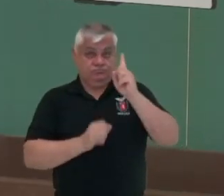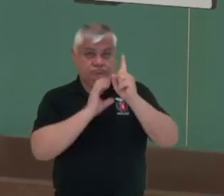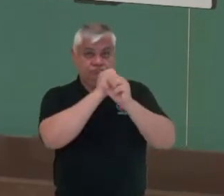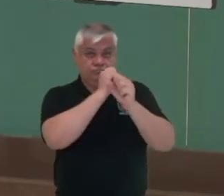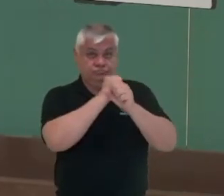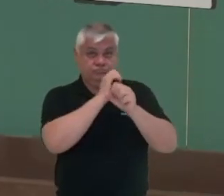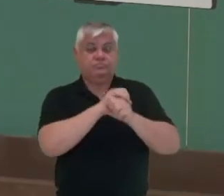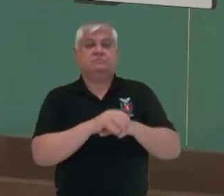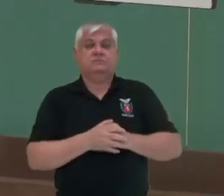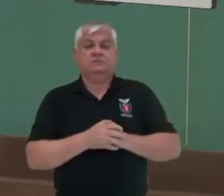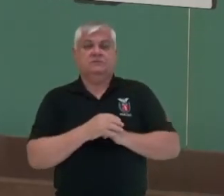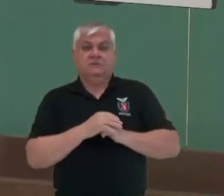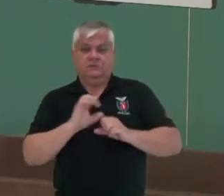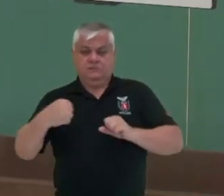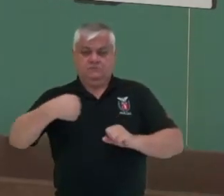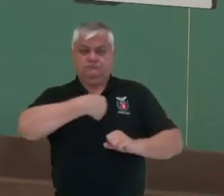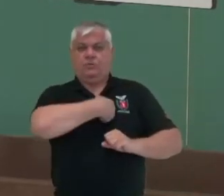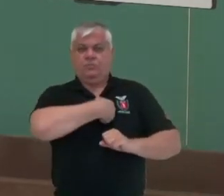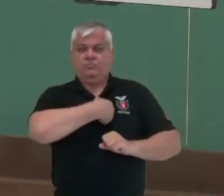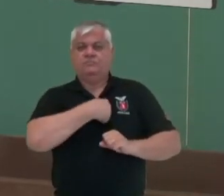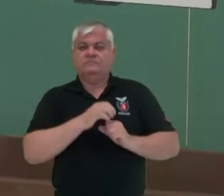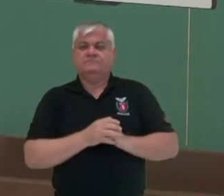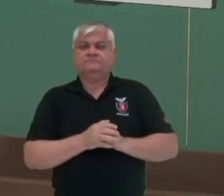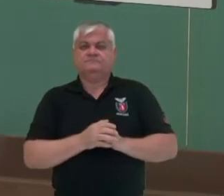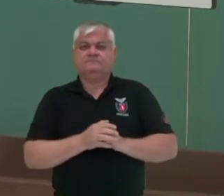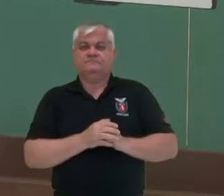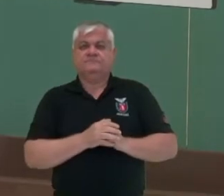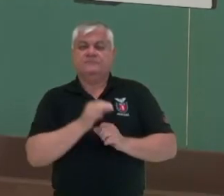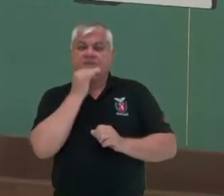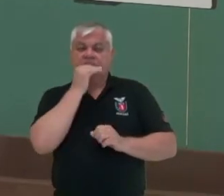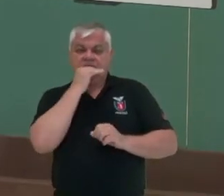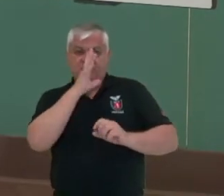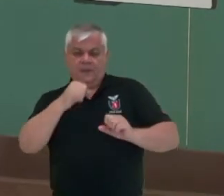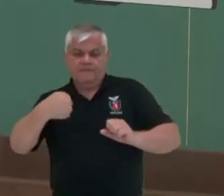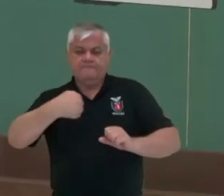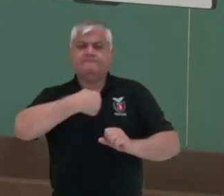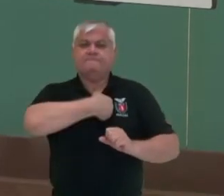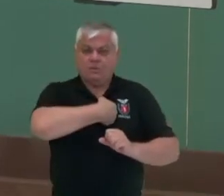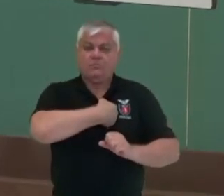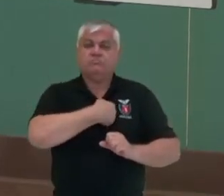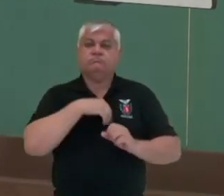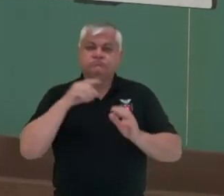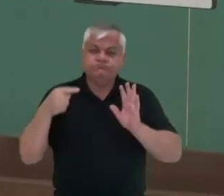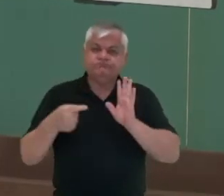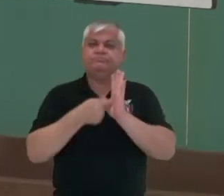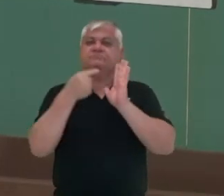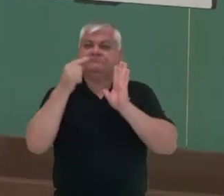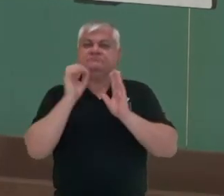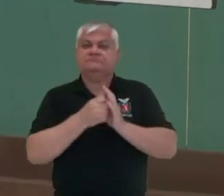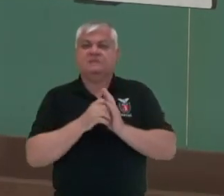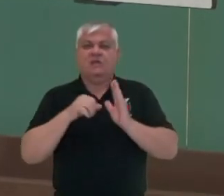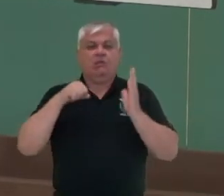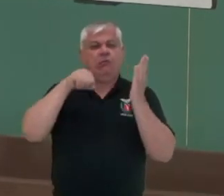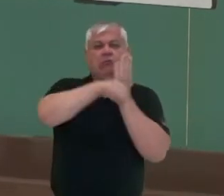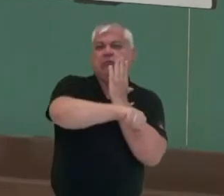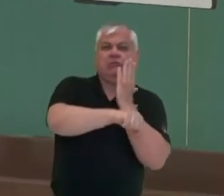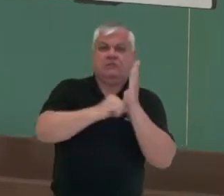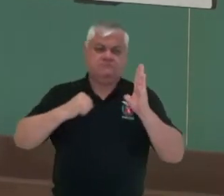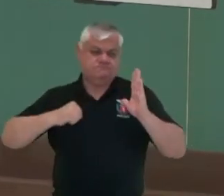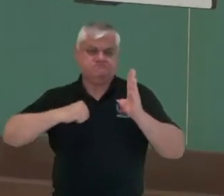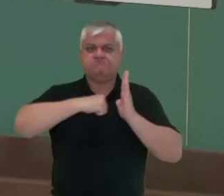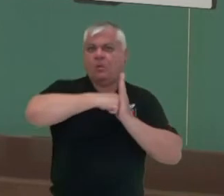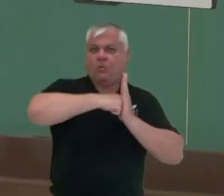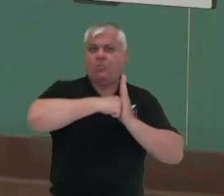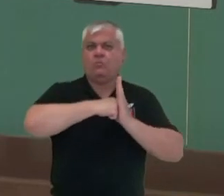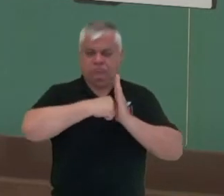soco válido no protetor de tórax. O que é um soco válido? É quando eu acerto efetivamente esse soco, não um raspão, né? Quando eu acerto. Um